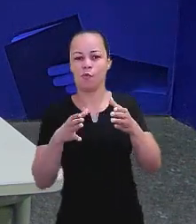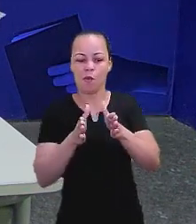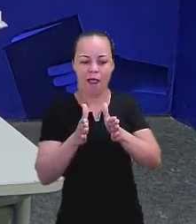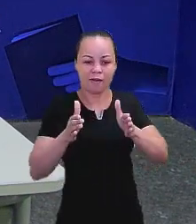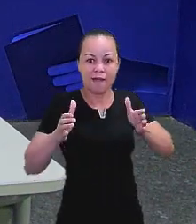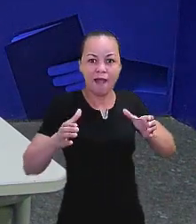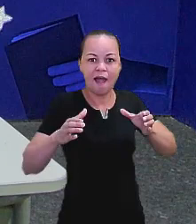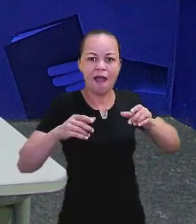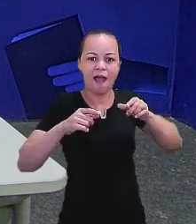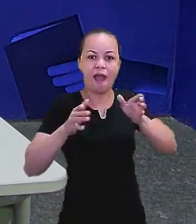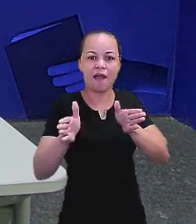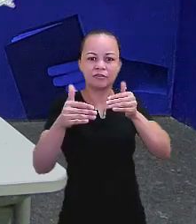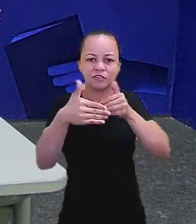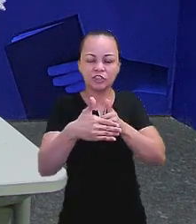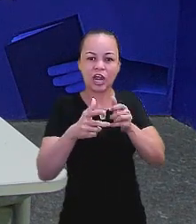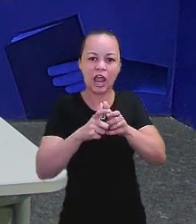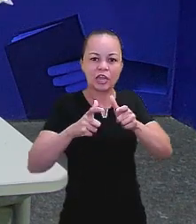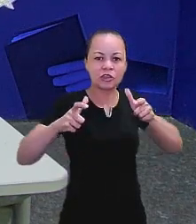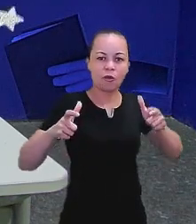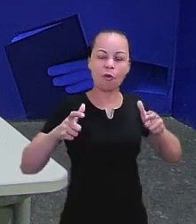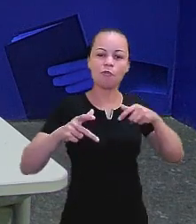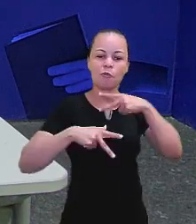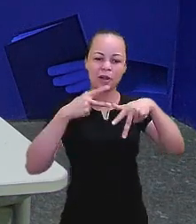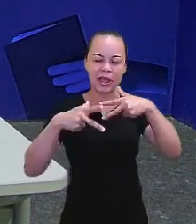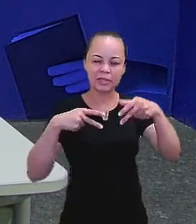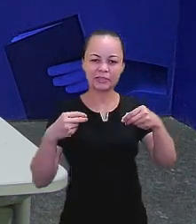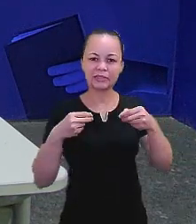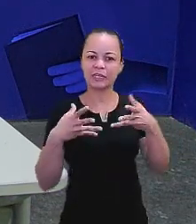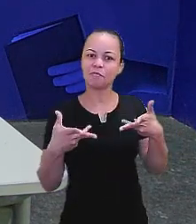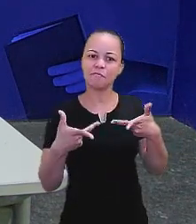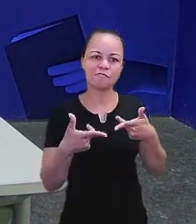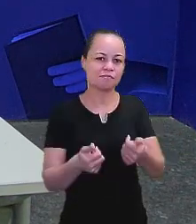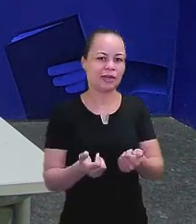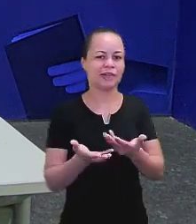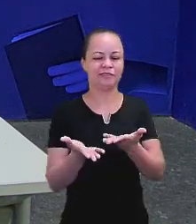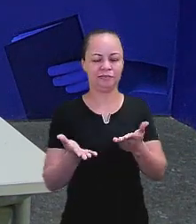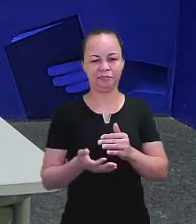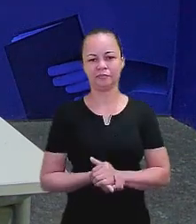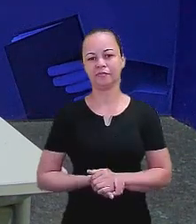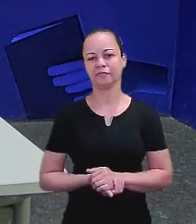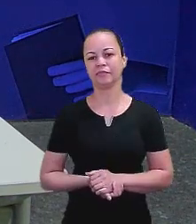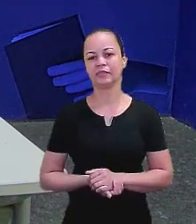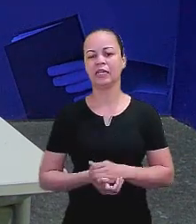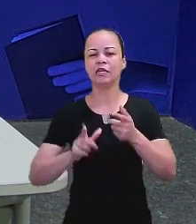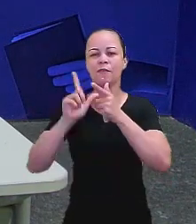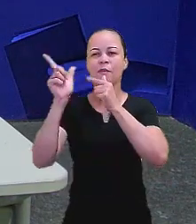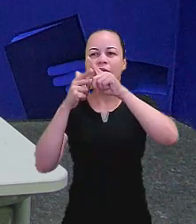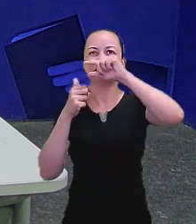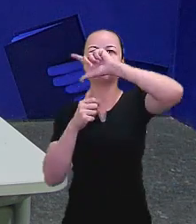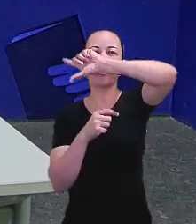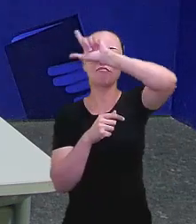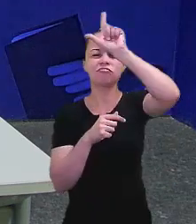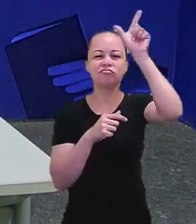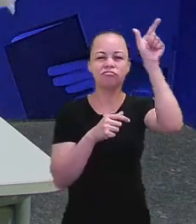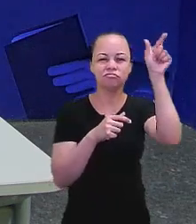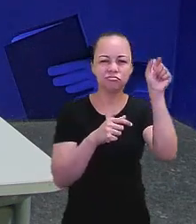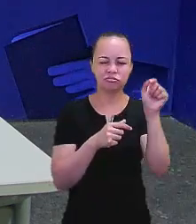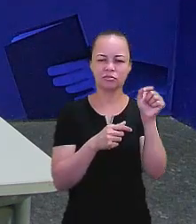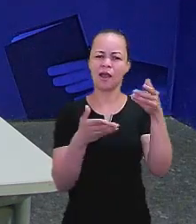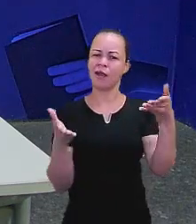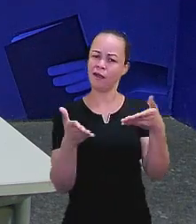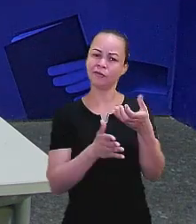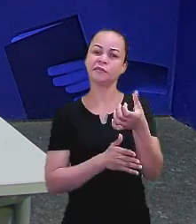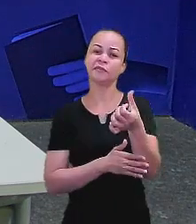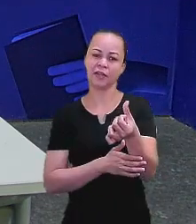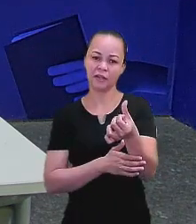maravilhoso para ele. Ai, que legal, né, gente? Então, mais uma estrela voou no céu. Agora são